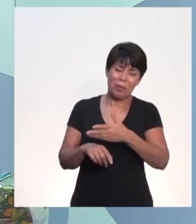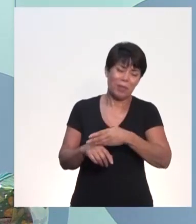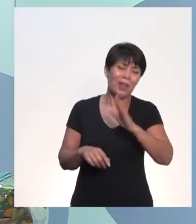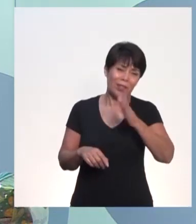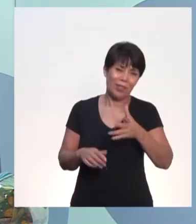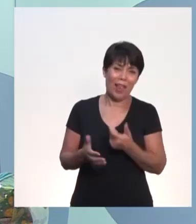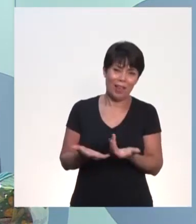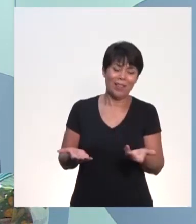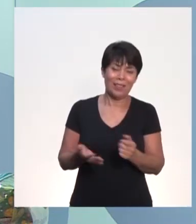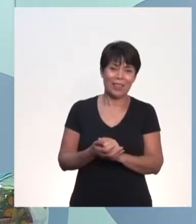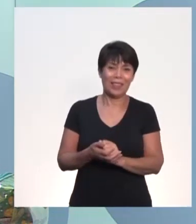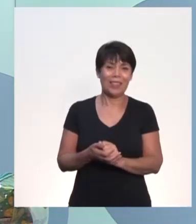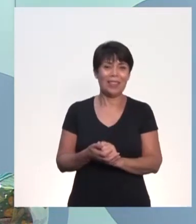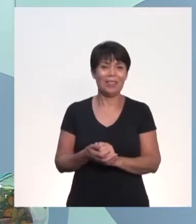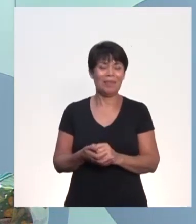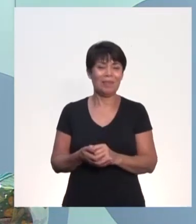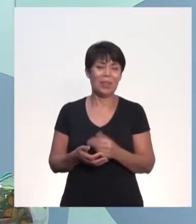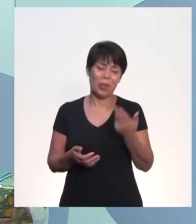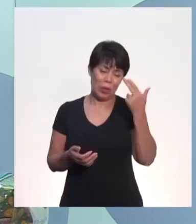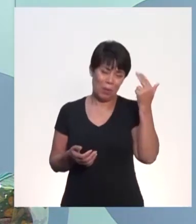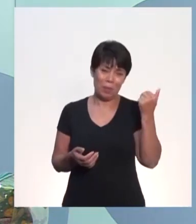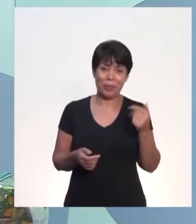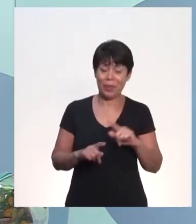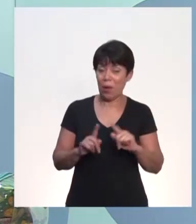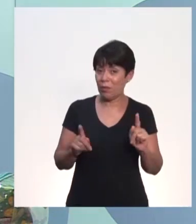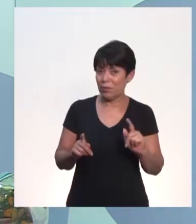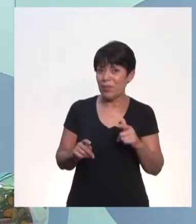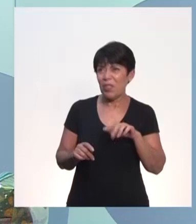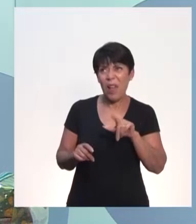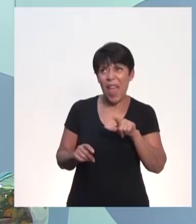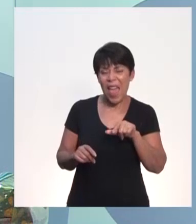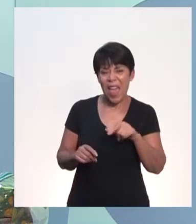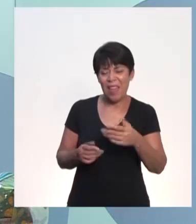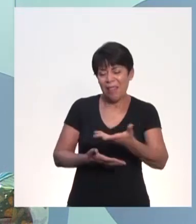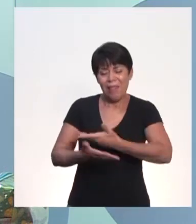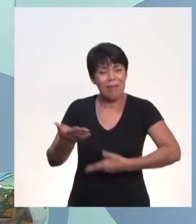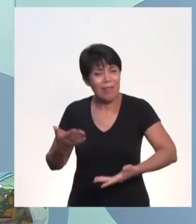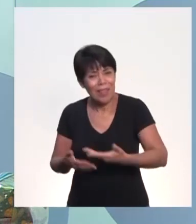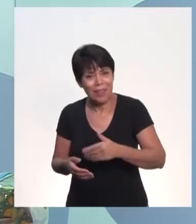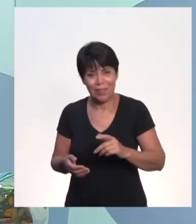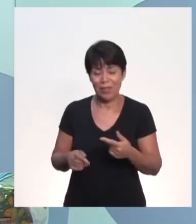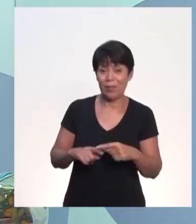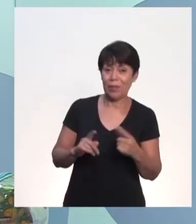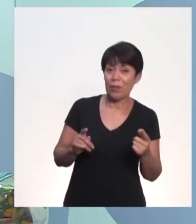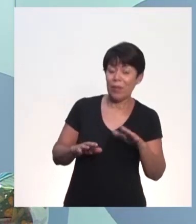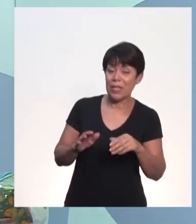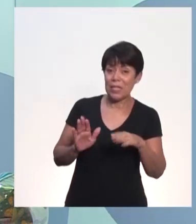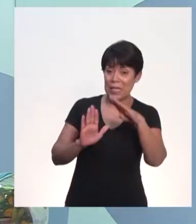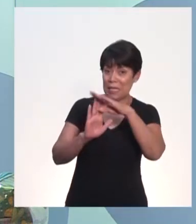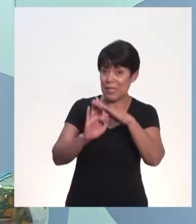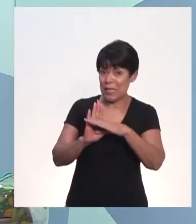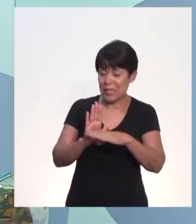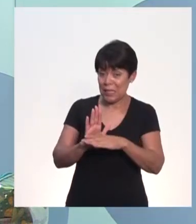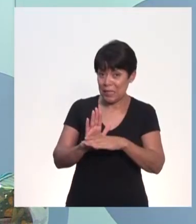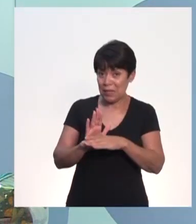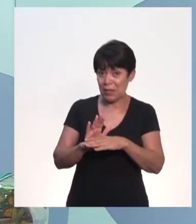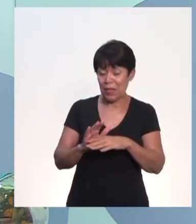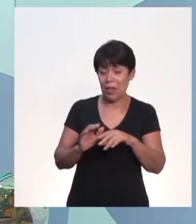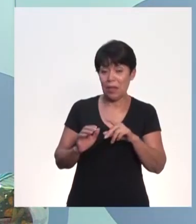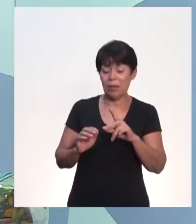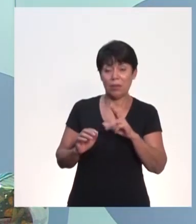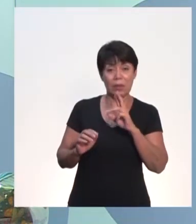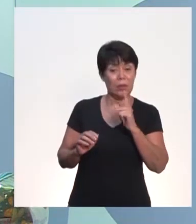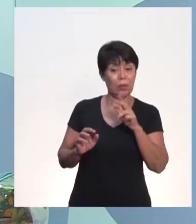mais habituado a fazer. Então, ela não é tão interativa. E, às vezes, uma lista de exercício que a gente não consiga